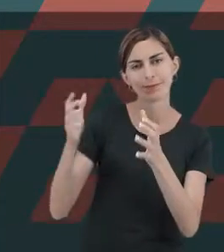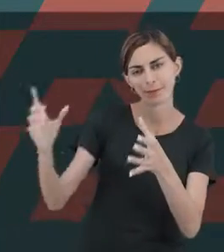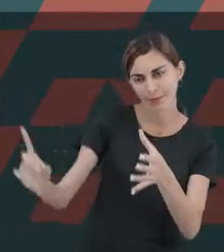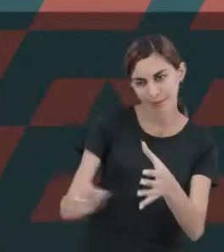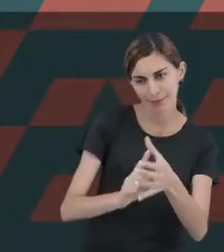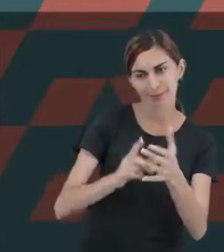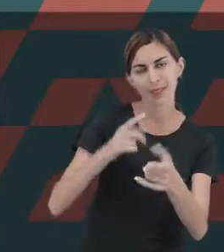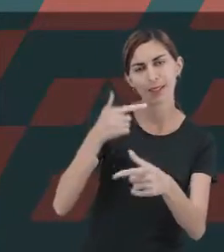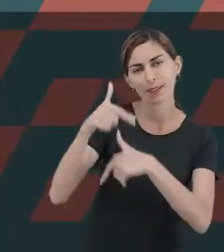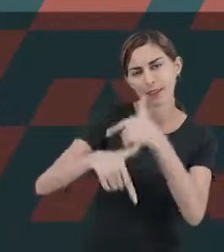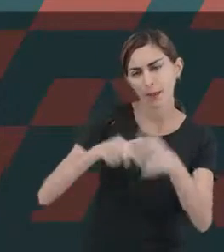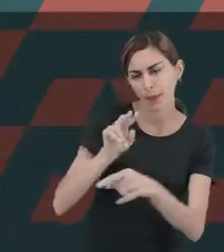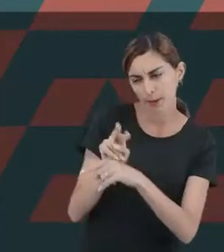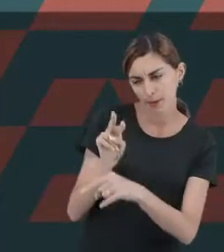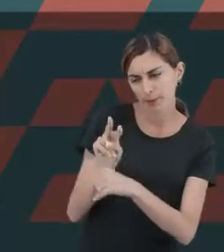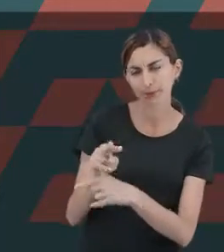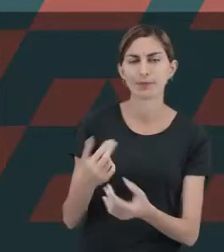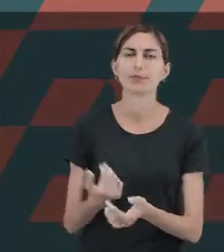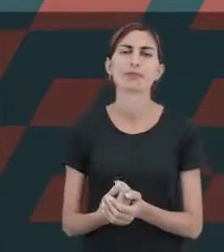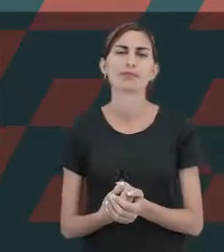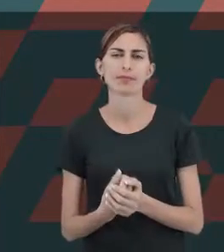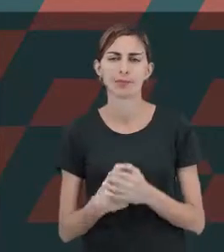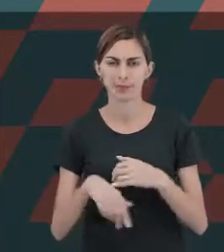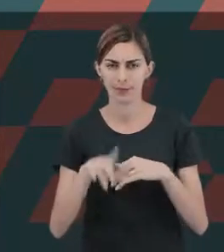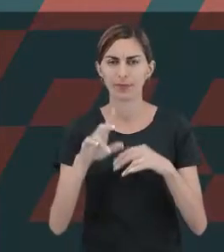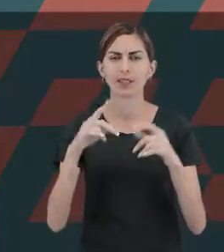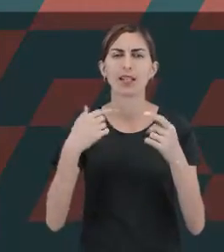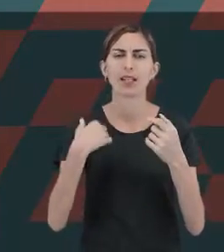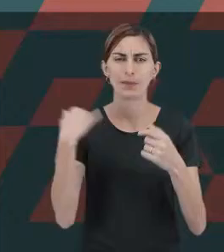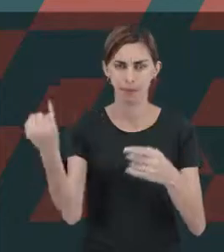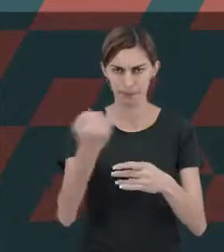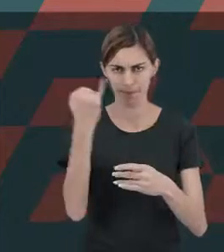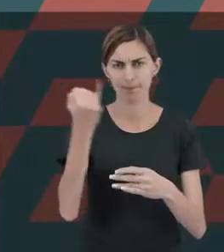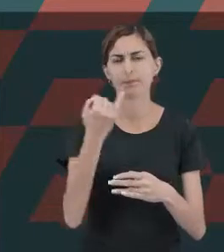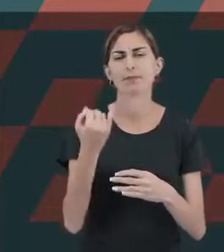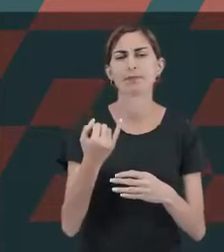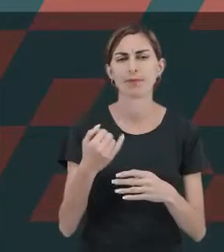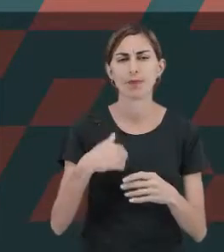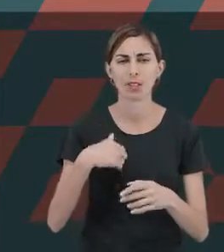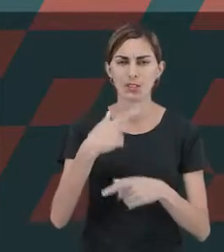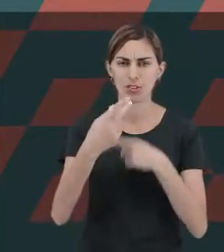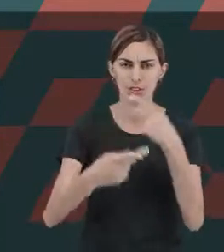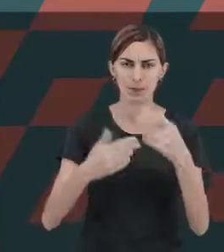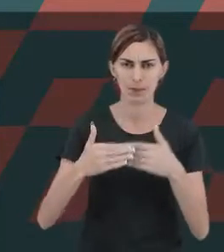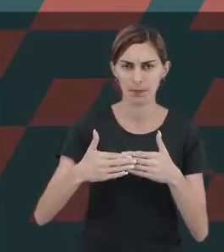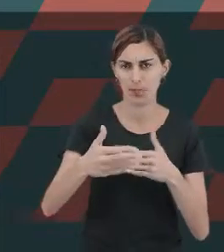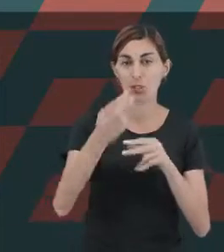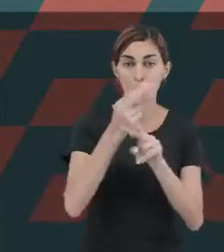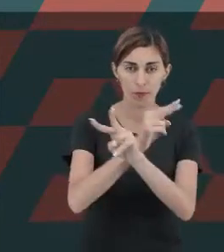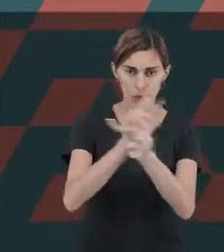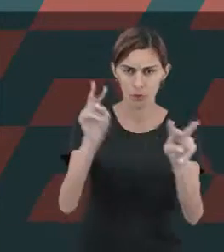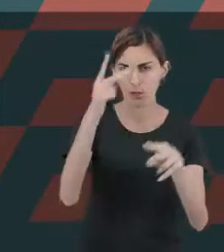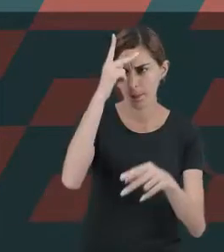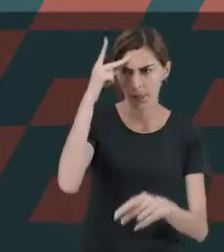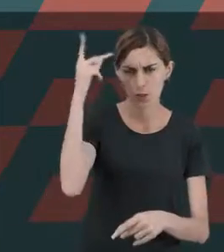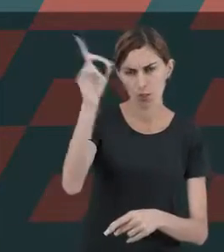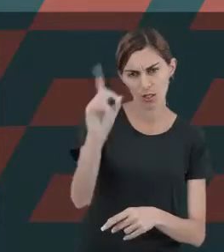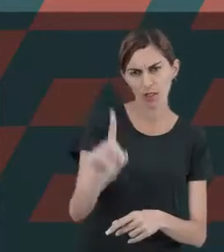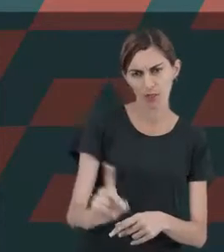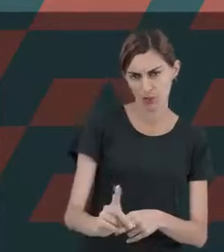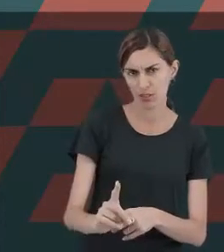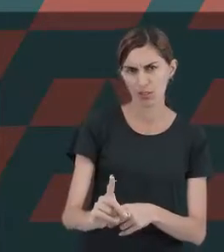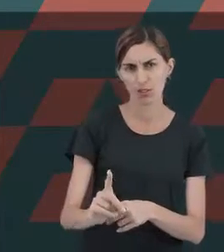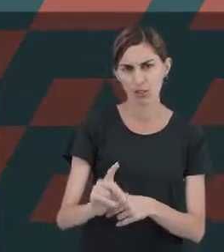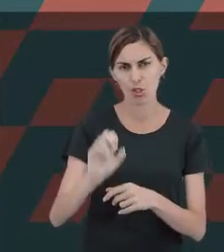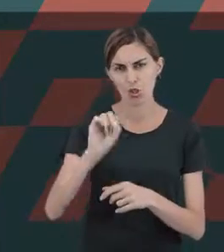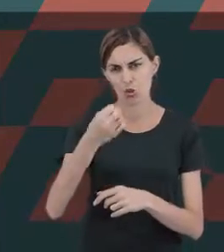e também o trabalho protegido. Eu quero frisar aqui uma questão muito importante. Quando a gente passa a olhar a pessoa com deficiência no âmbito